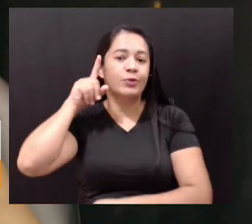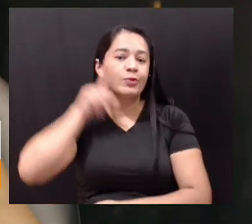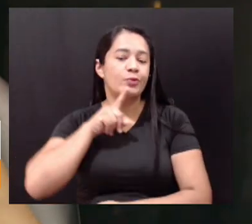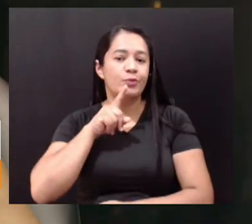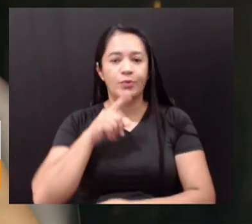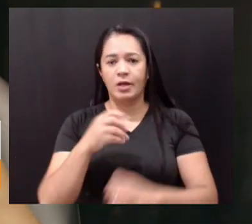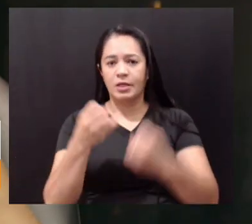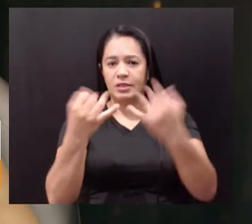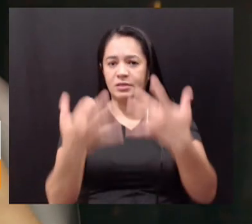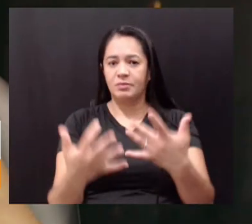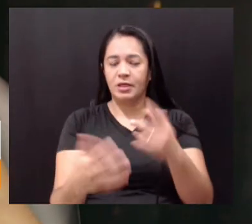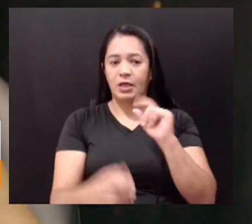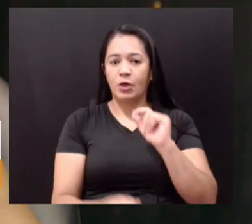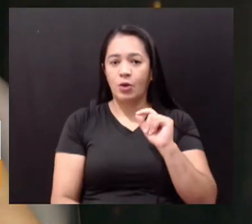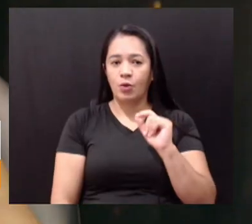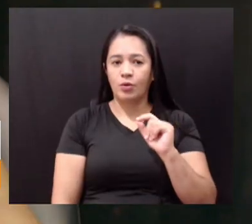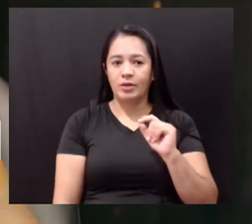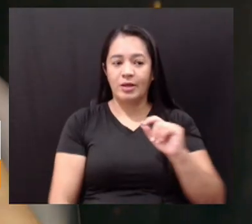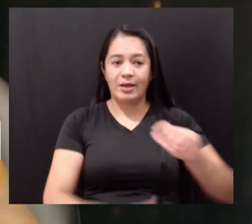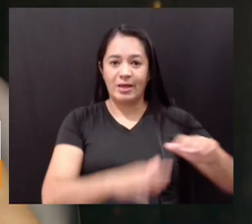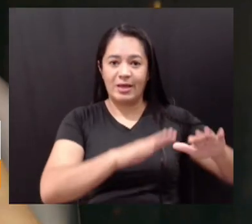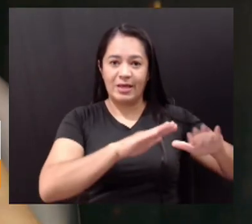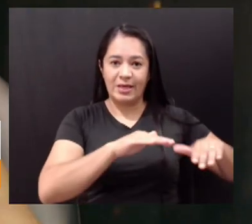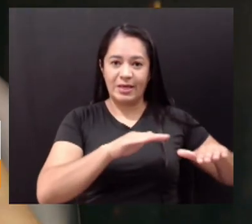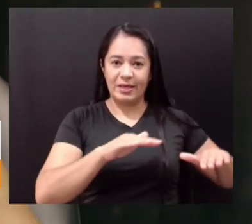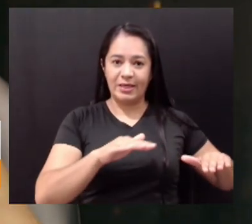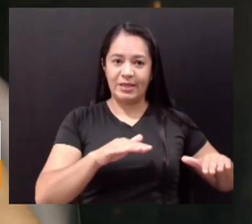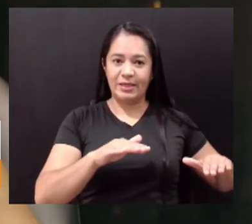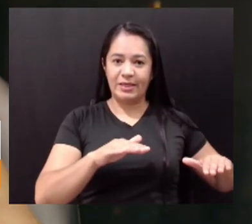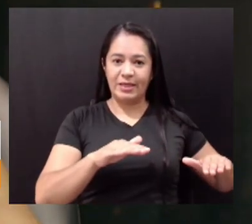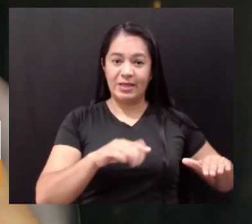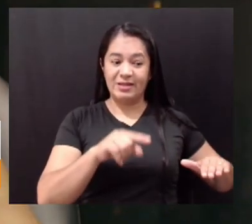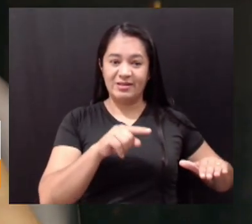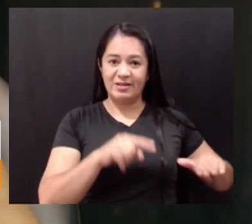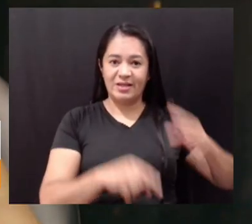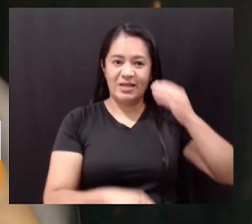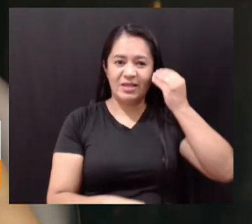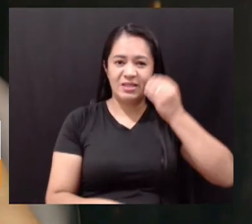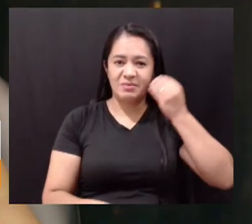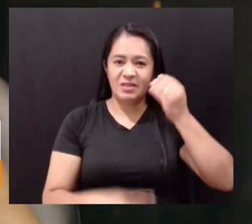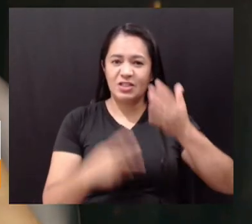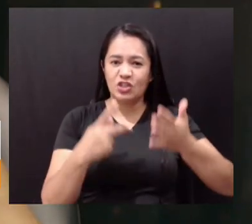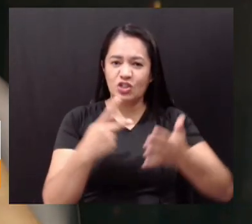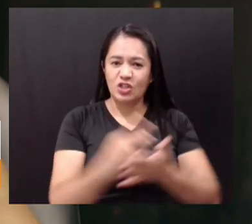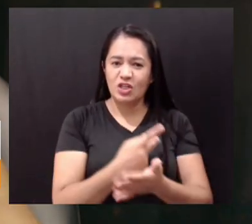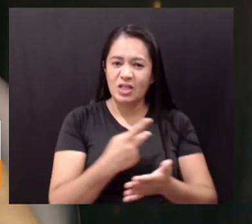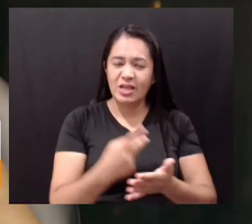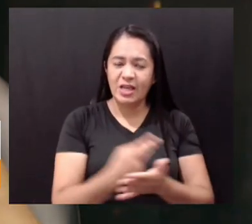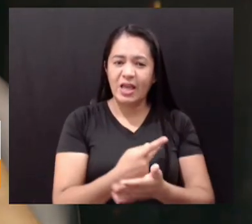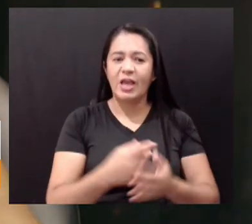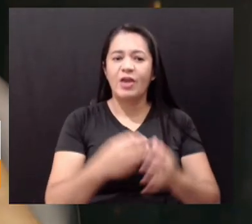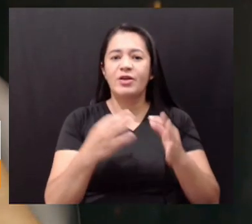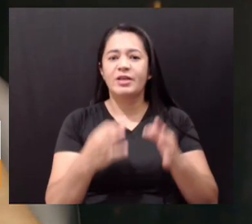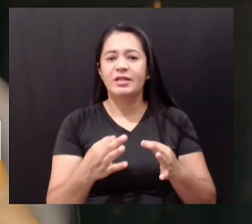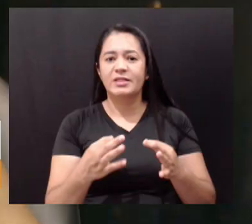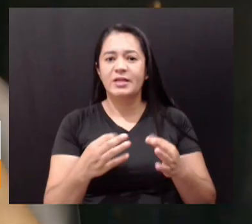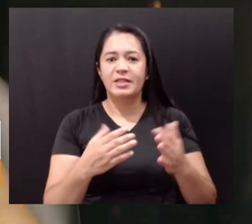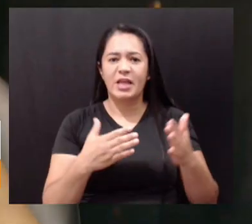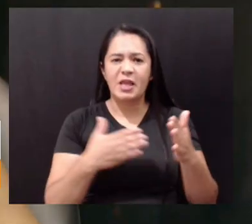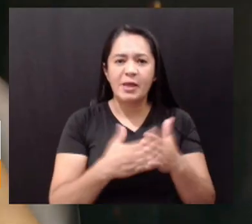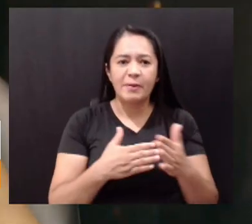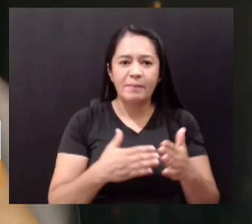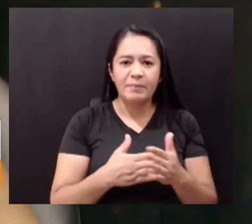as crianças de passarem por experiências do erro e do acerto é uma privação do processo cognitivo